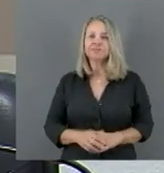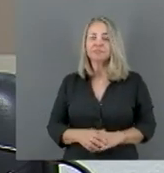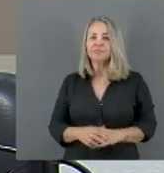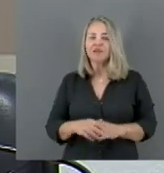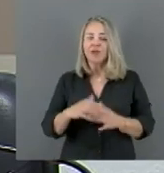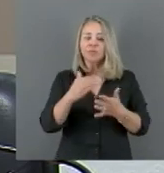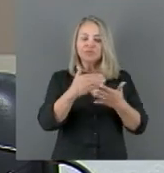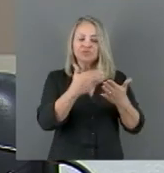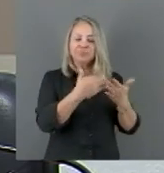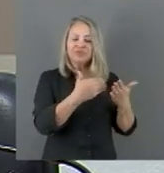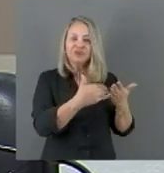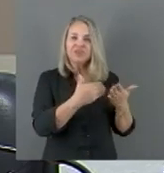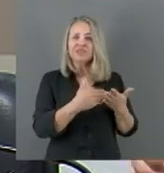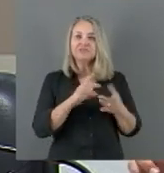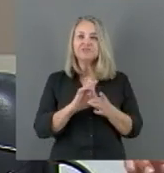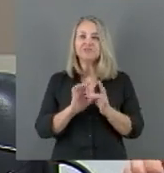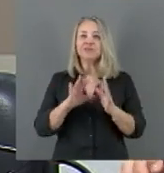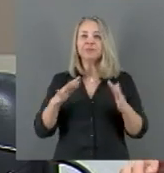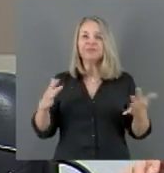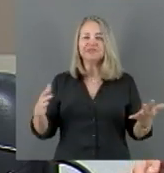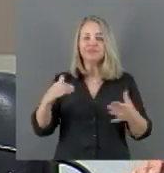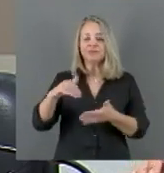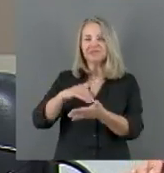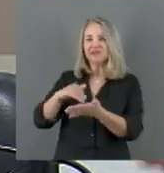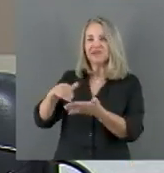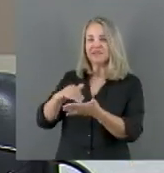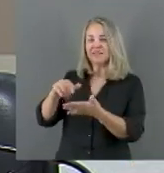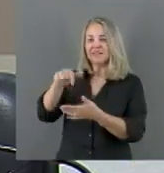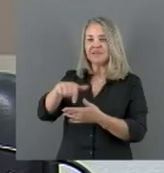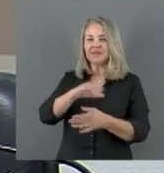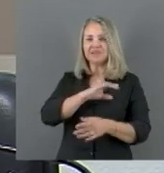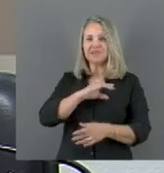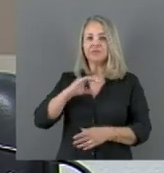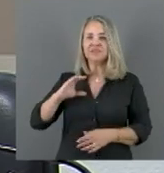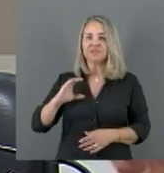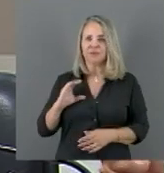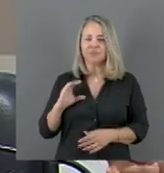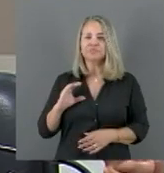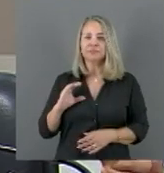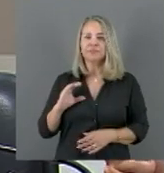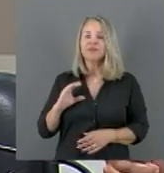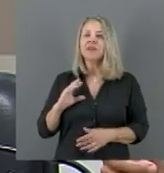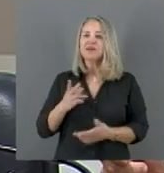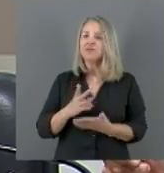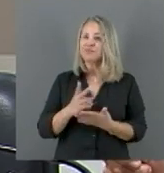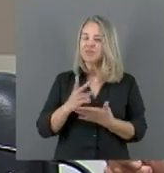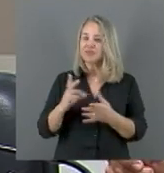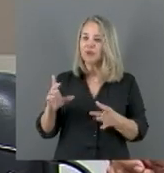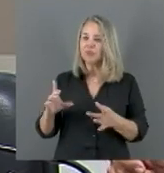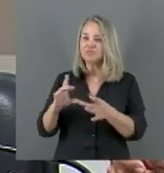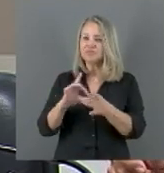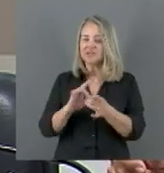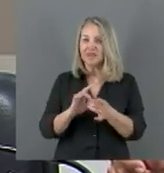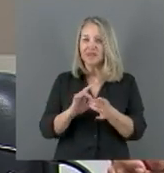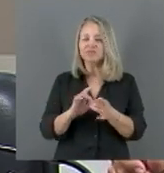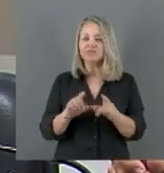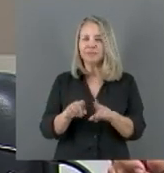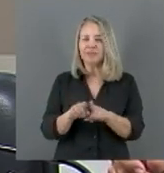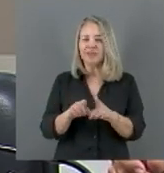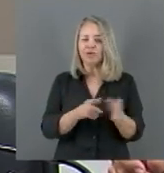expedientes encontram-se à disposição na secretaria desta comissão e fica consignado o prazo de 15 dias